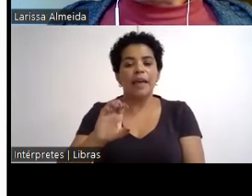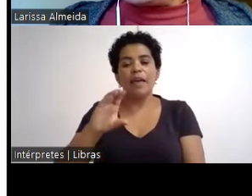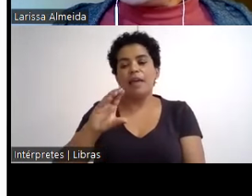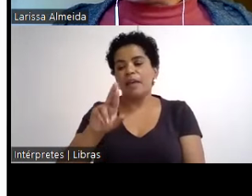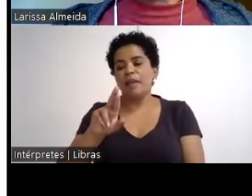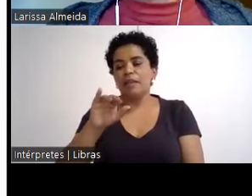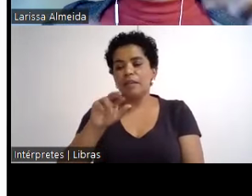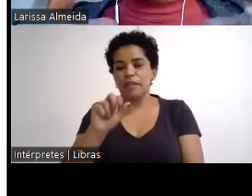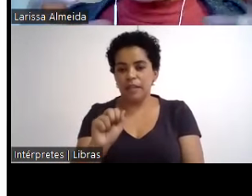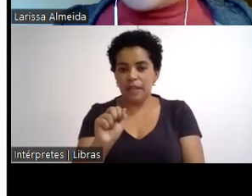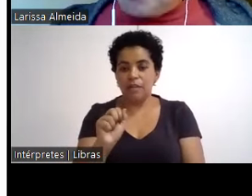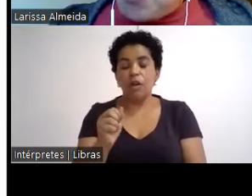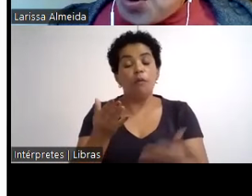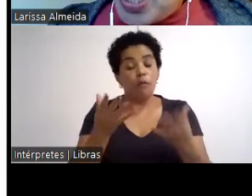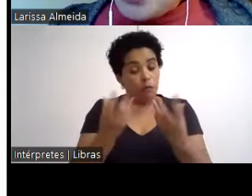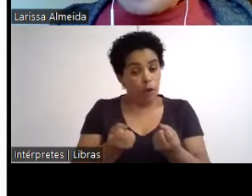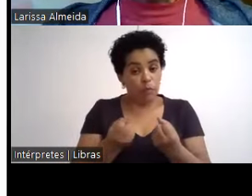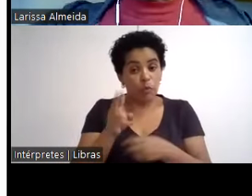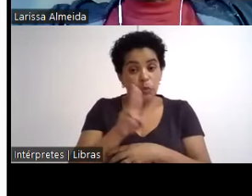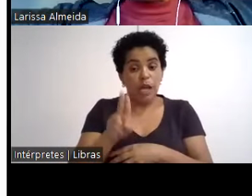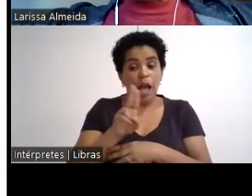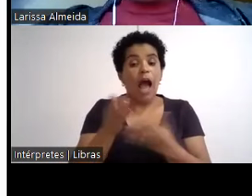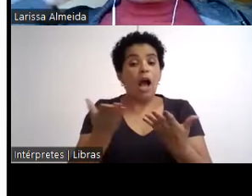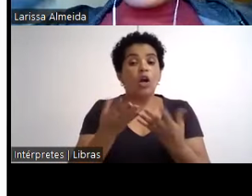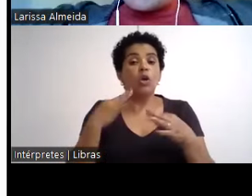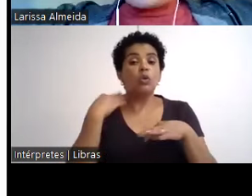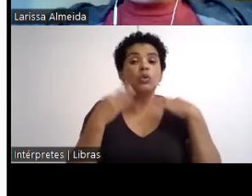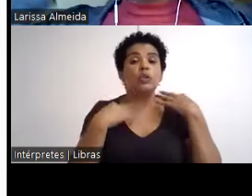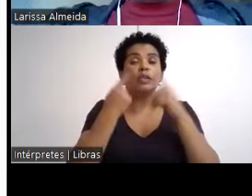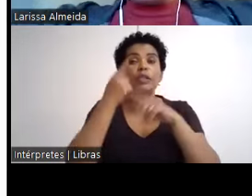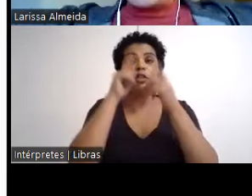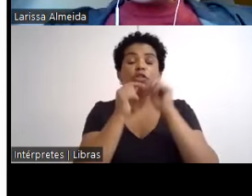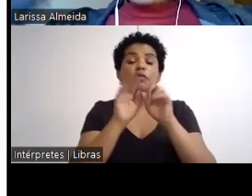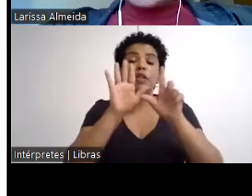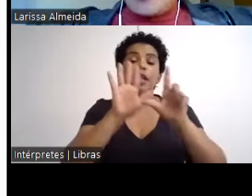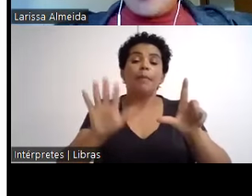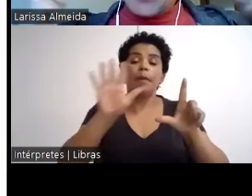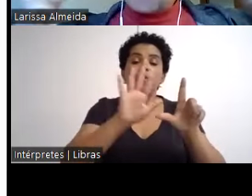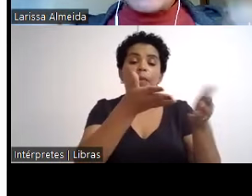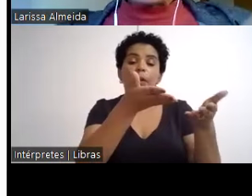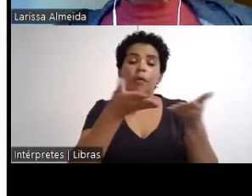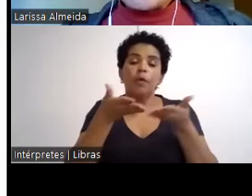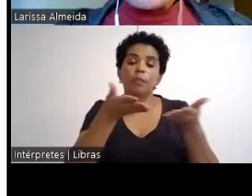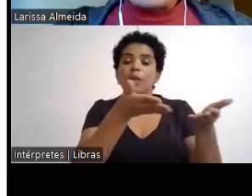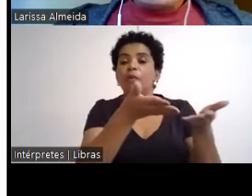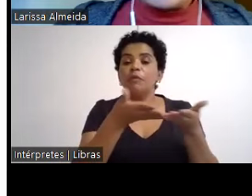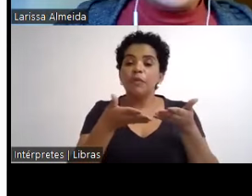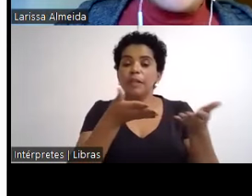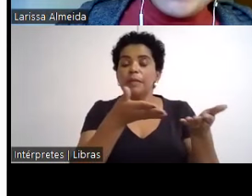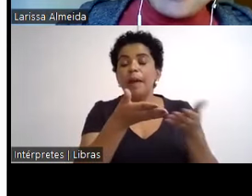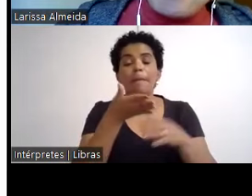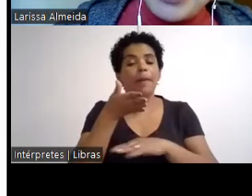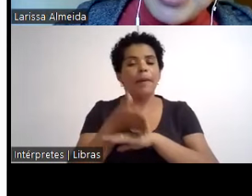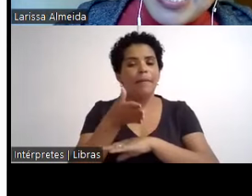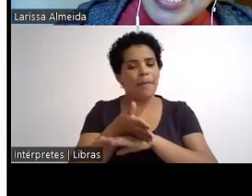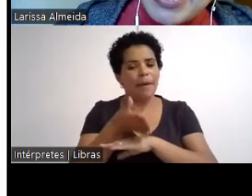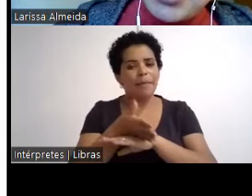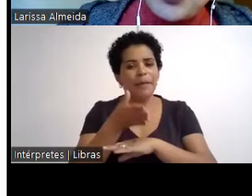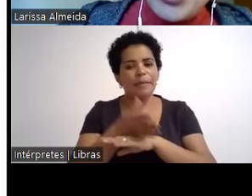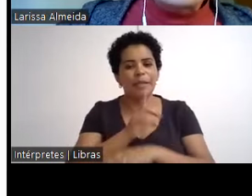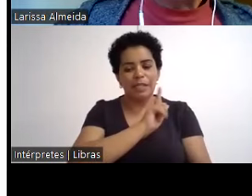usar o turismo criativo como plataforma para convidar a economia criativa a participar dessa